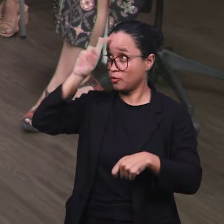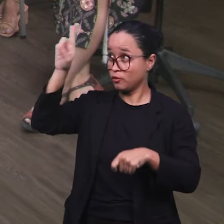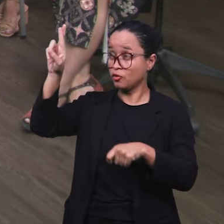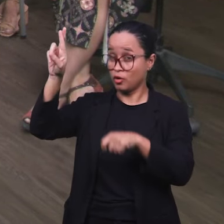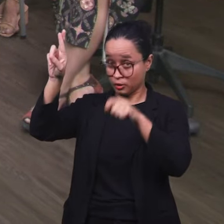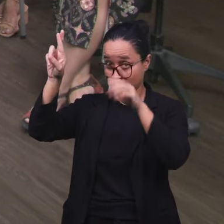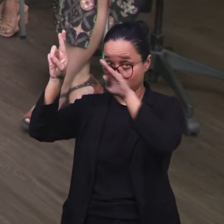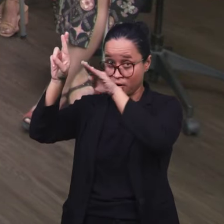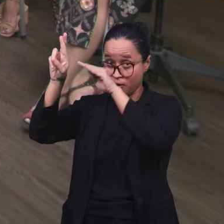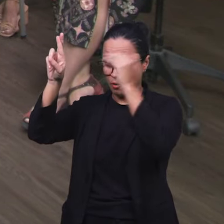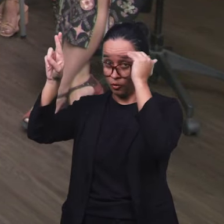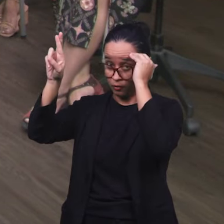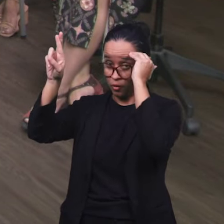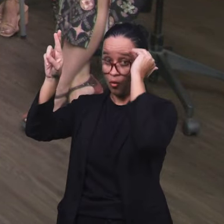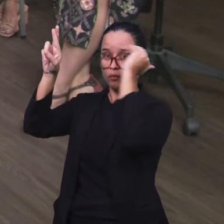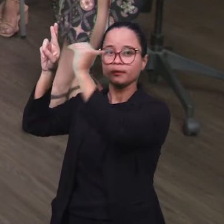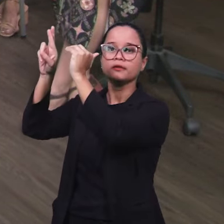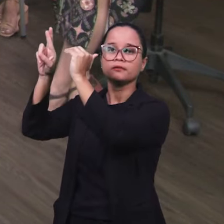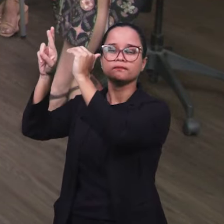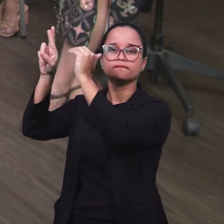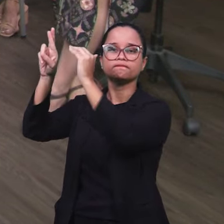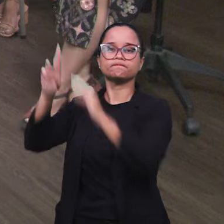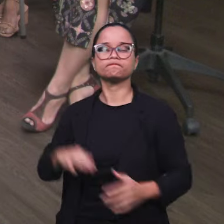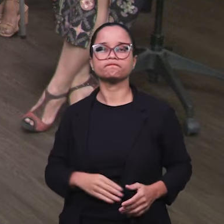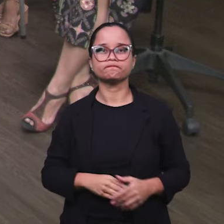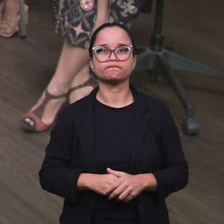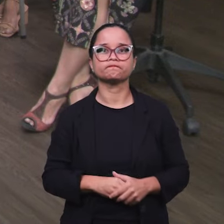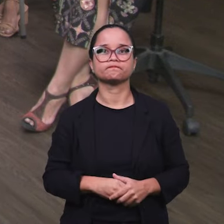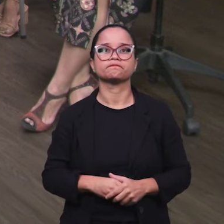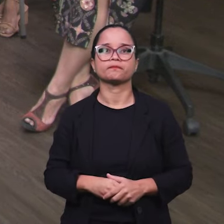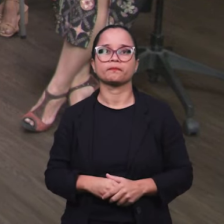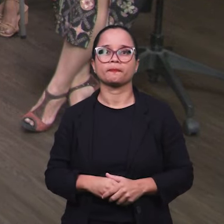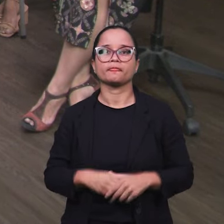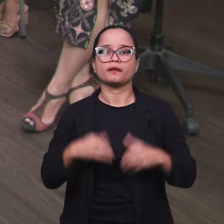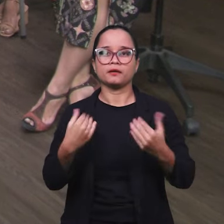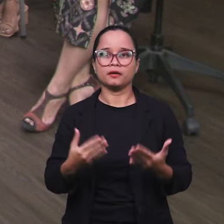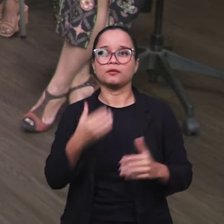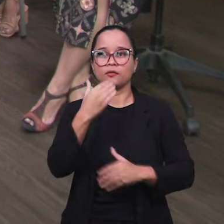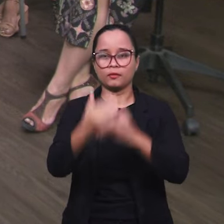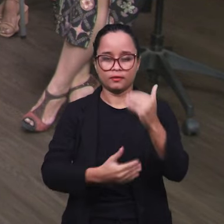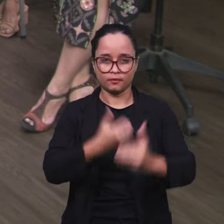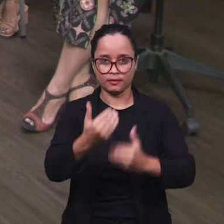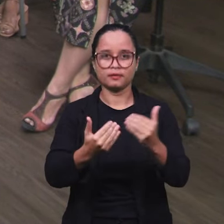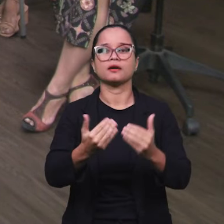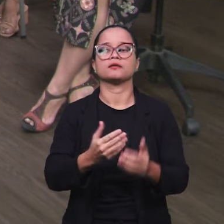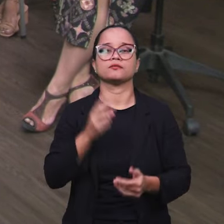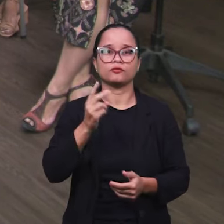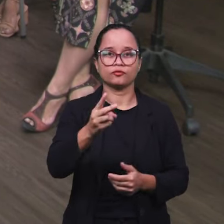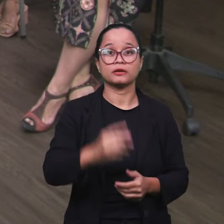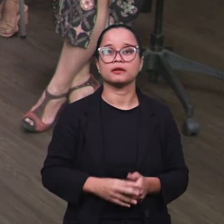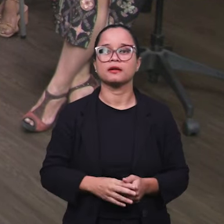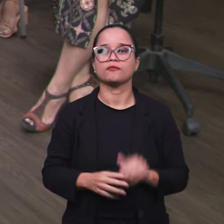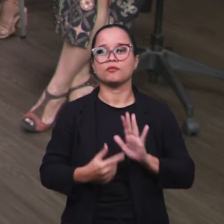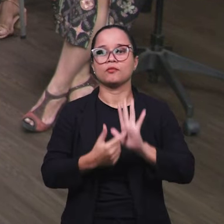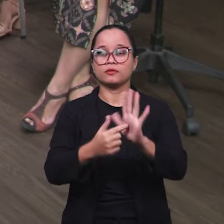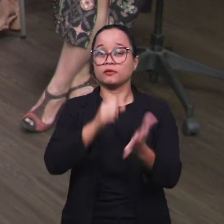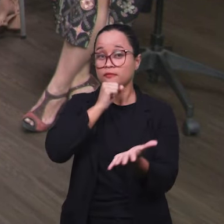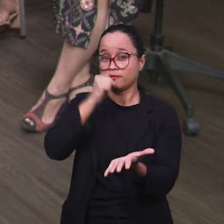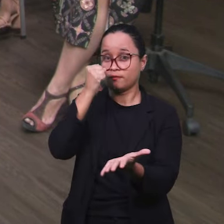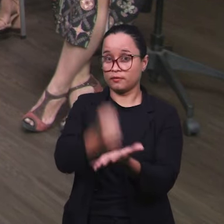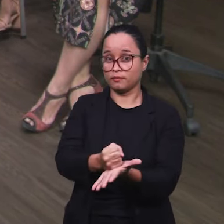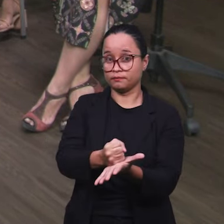é ao Senhor. E como resultado dela, tudo o Senhor coloca em ordem. Mas ainda, vou avançar mais um pouquinho,